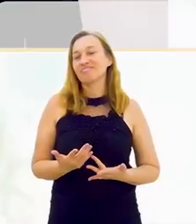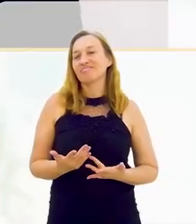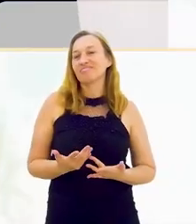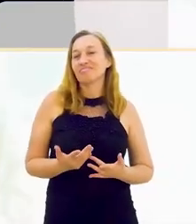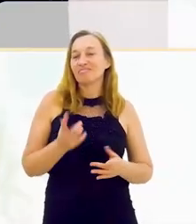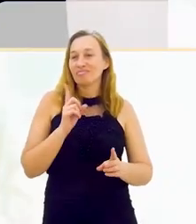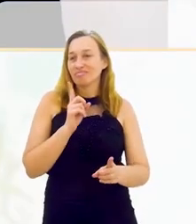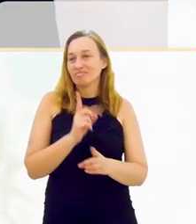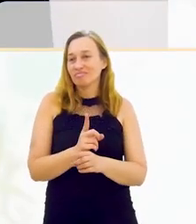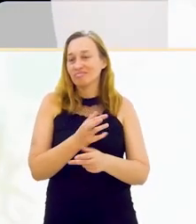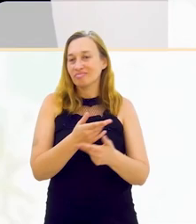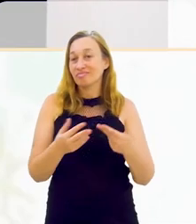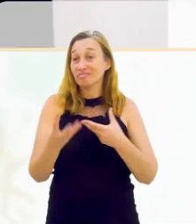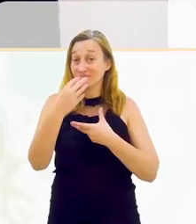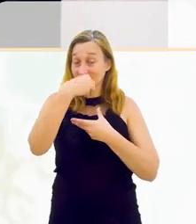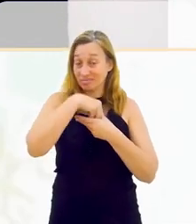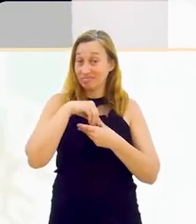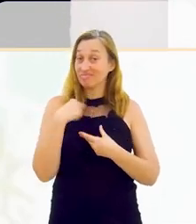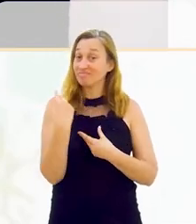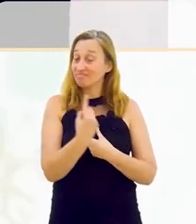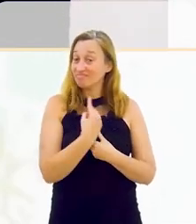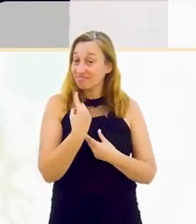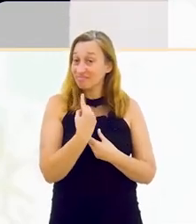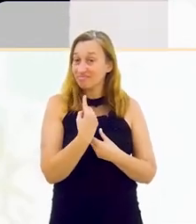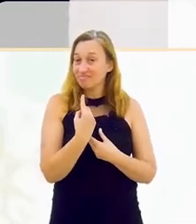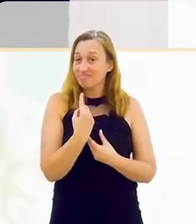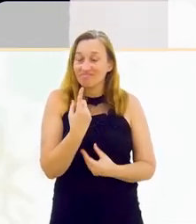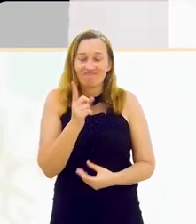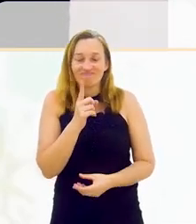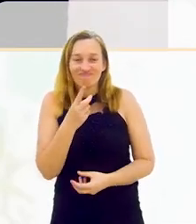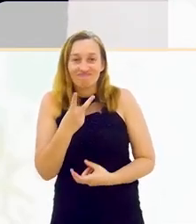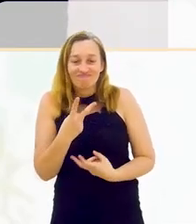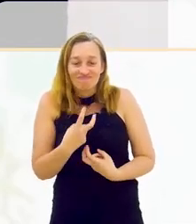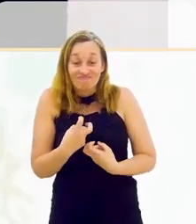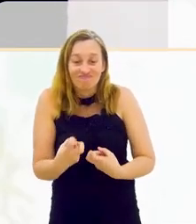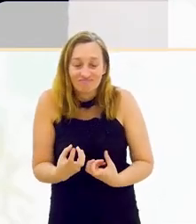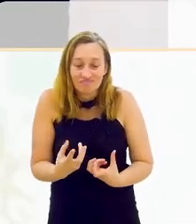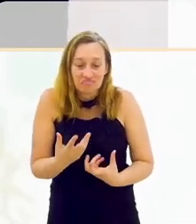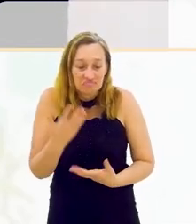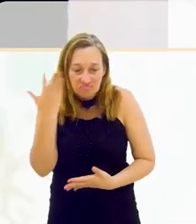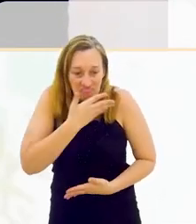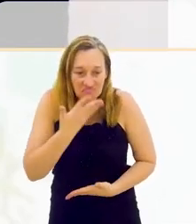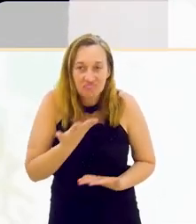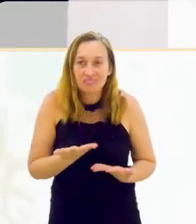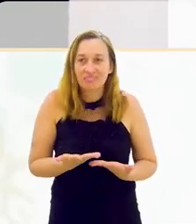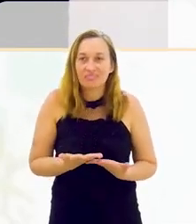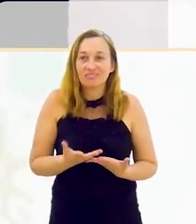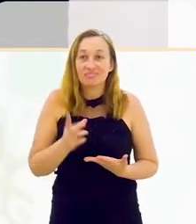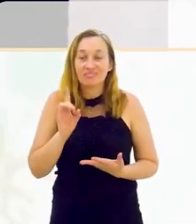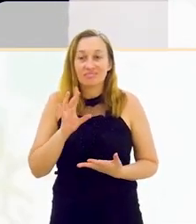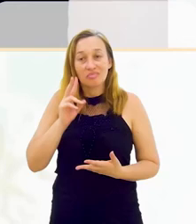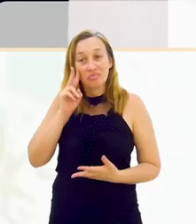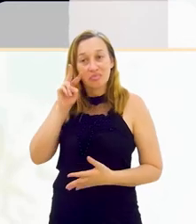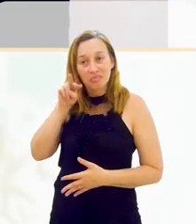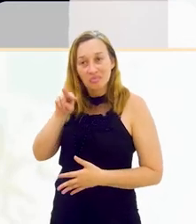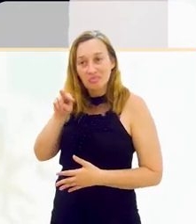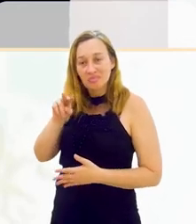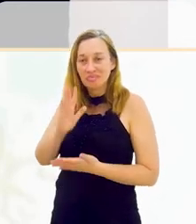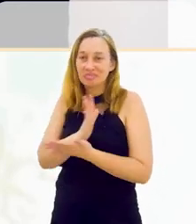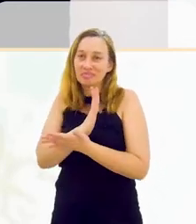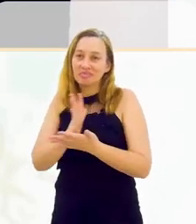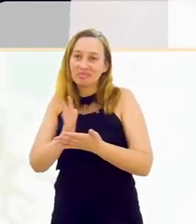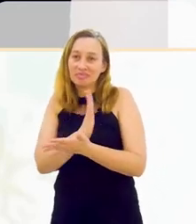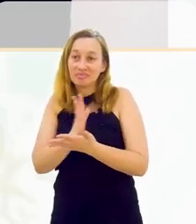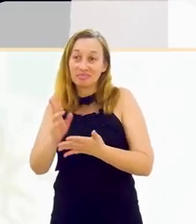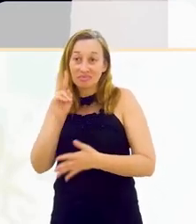um descobrimento de uma terra conhecida que está dentro da gente e a gente não percebe, a gente não vê. E a gente só